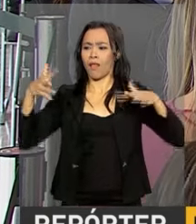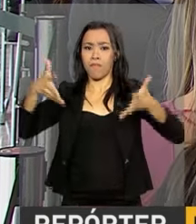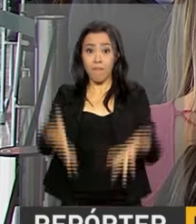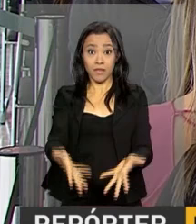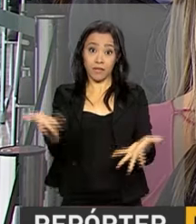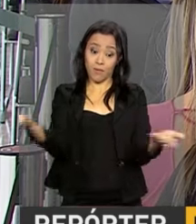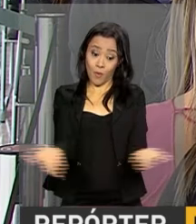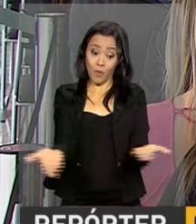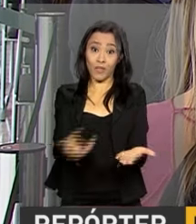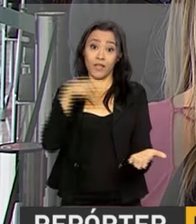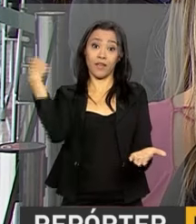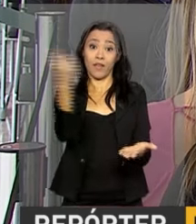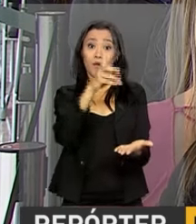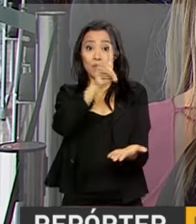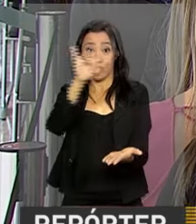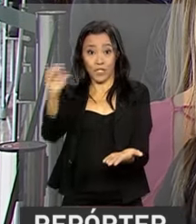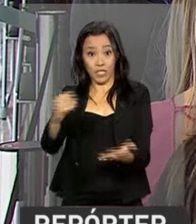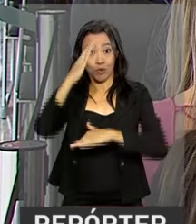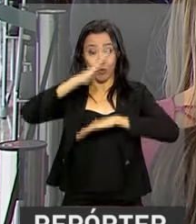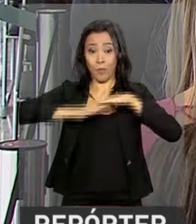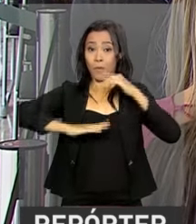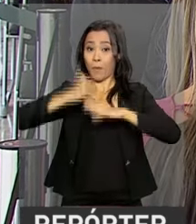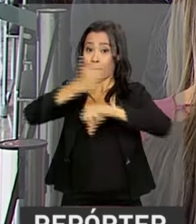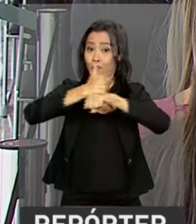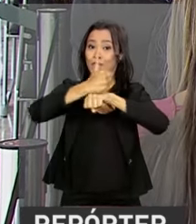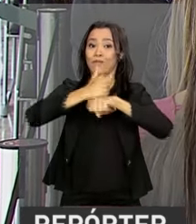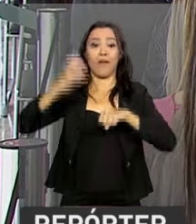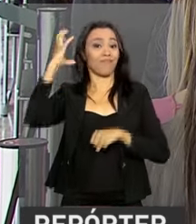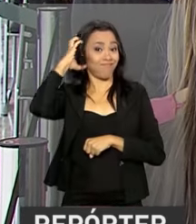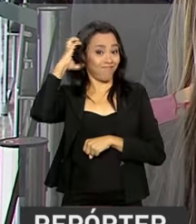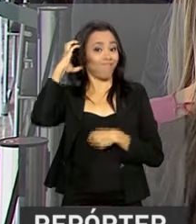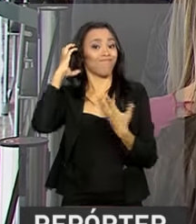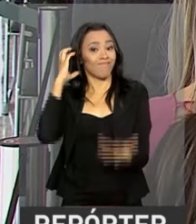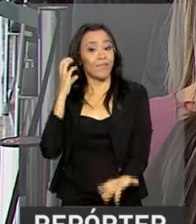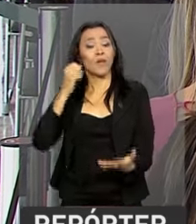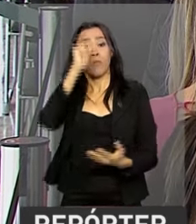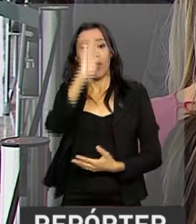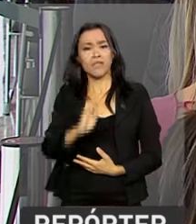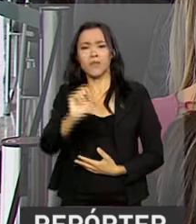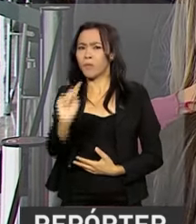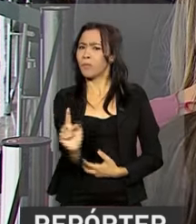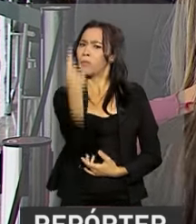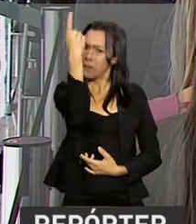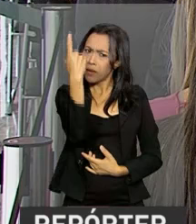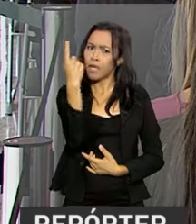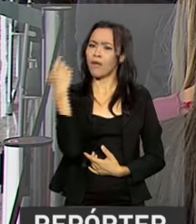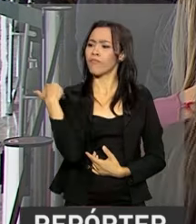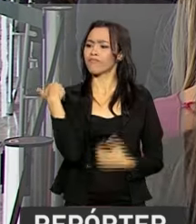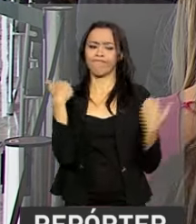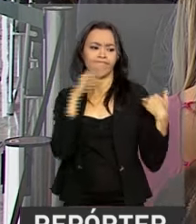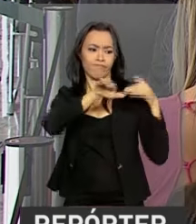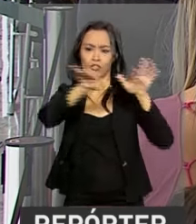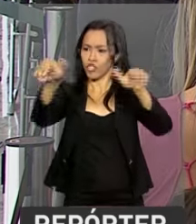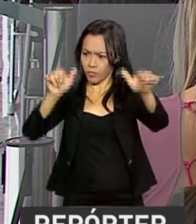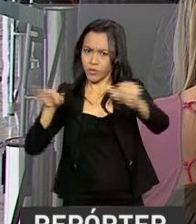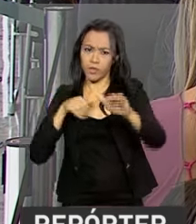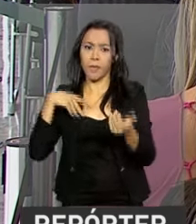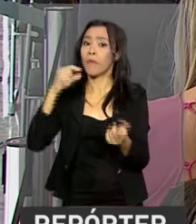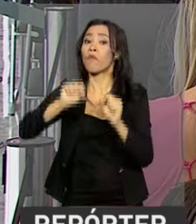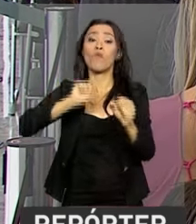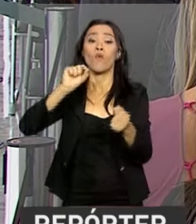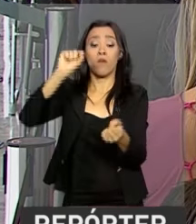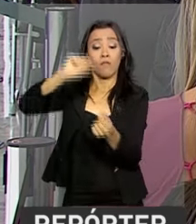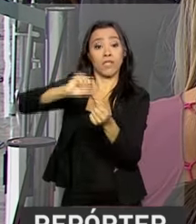no Dia do Radialista, que é hoje, dia 7 de novembro. O Brasil é o primeiro país a fazer esse mutirão de assinatura de contratos que tem